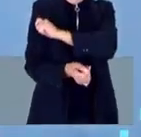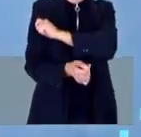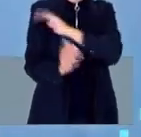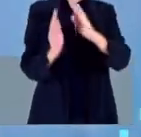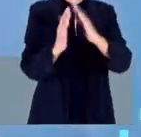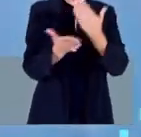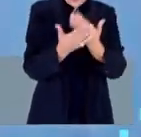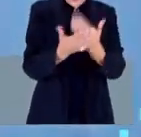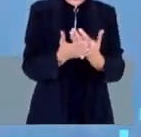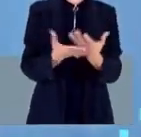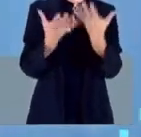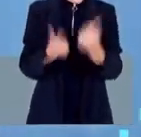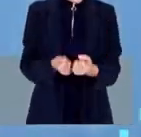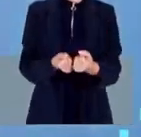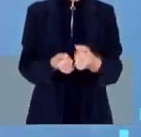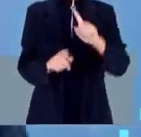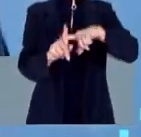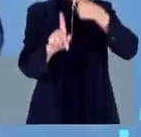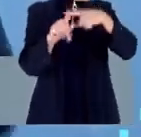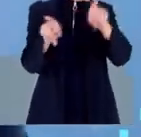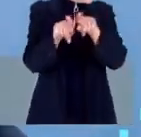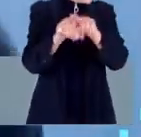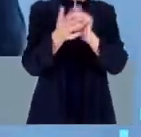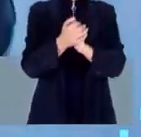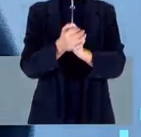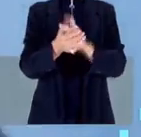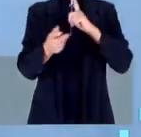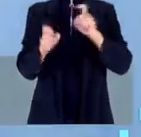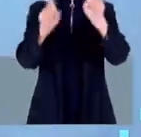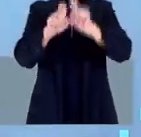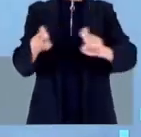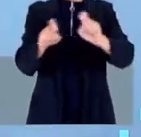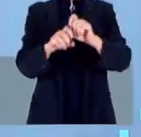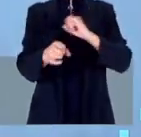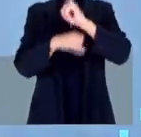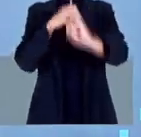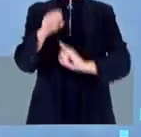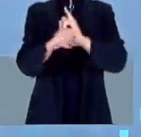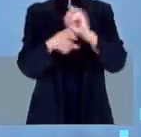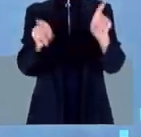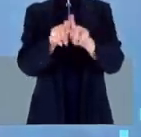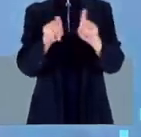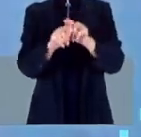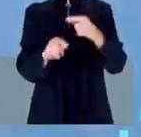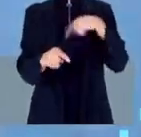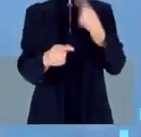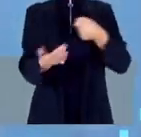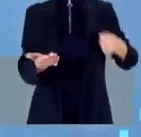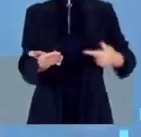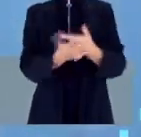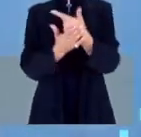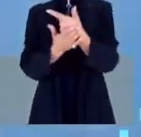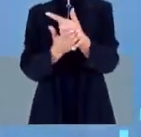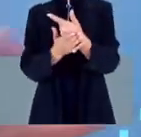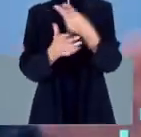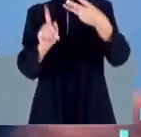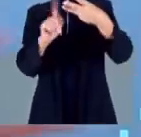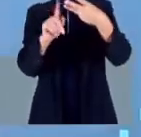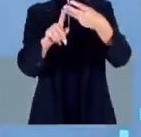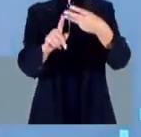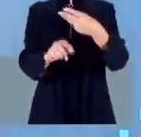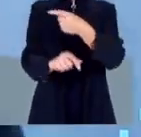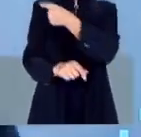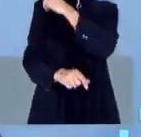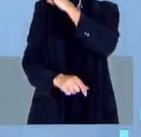e mais ainda essa escola além do computador da internet nós vamos pagar no final do terceiro ano